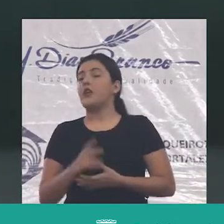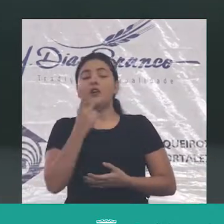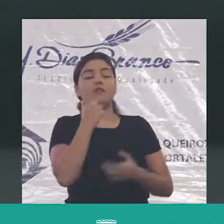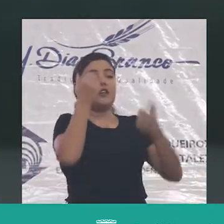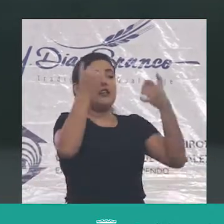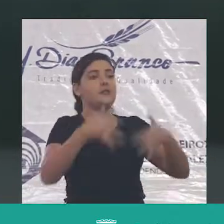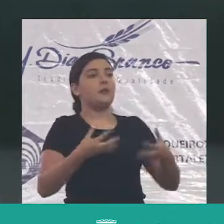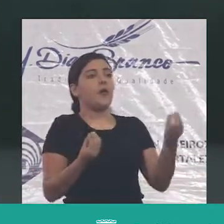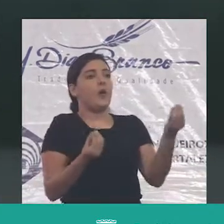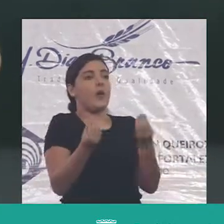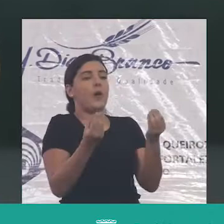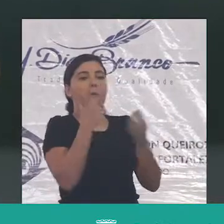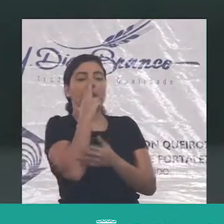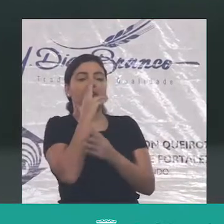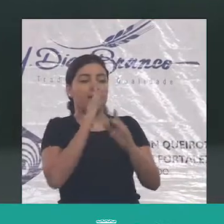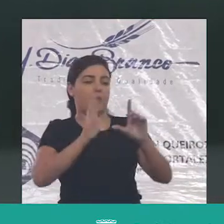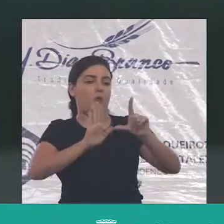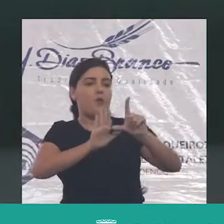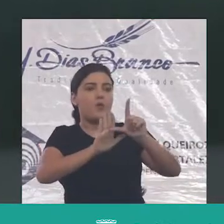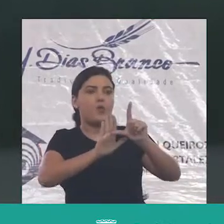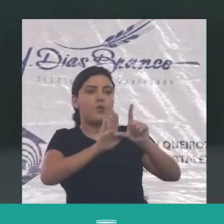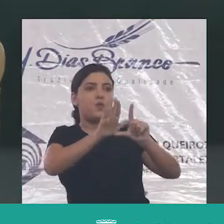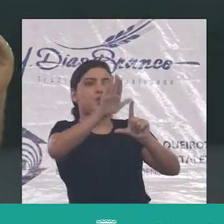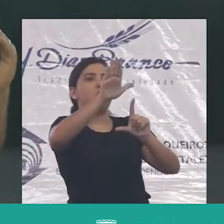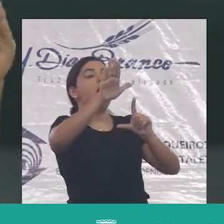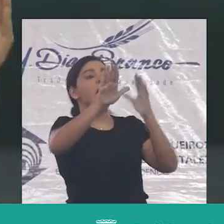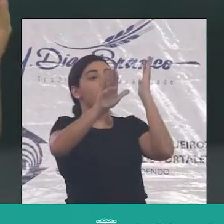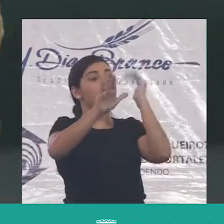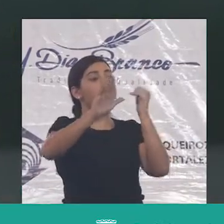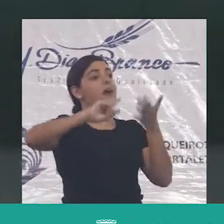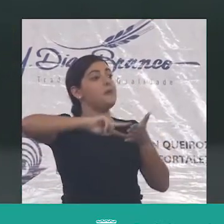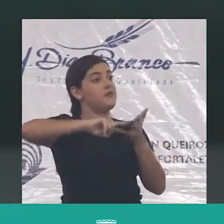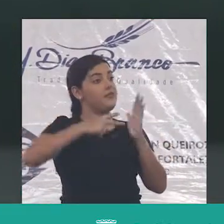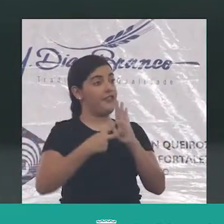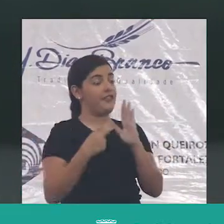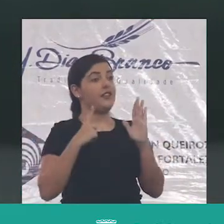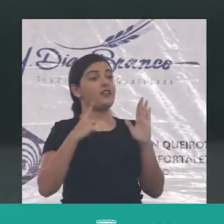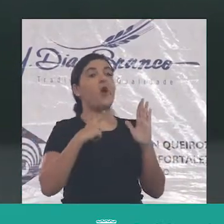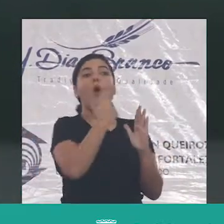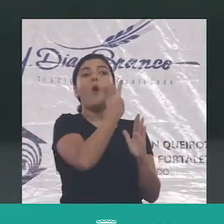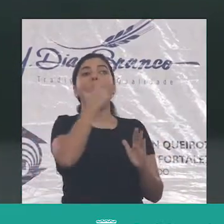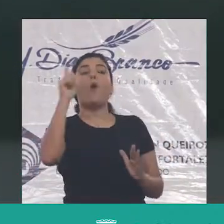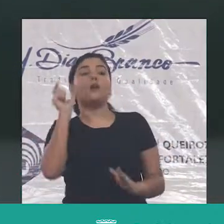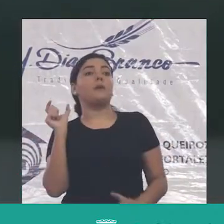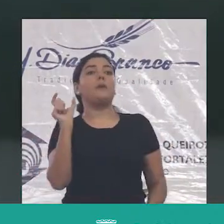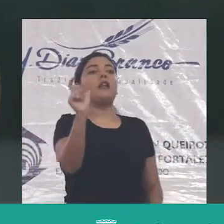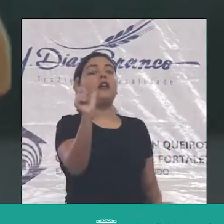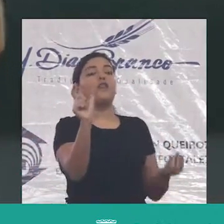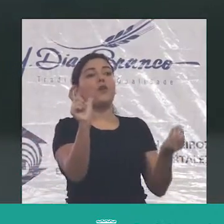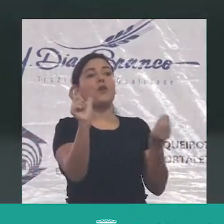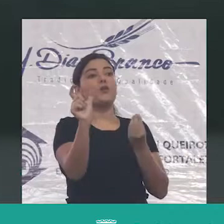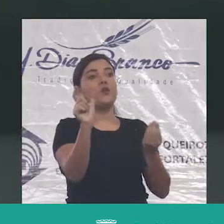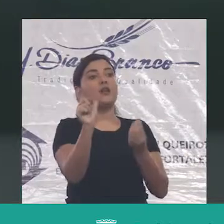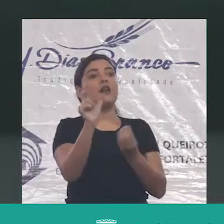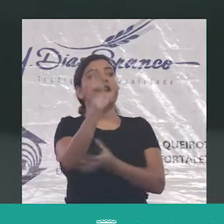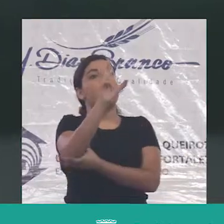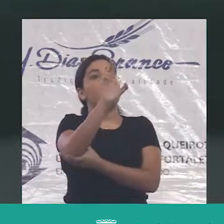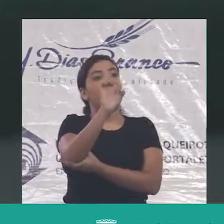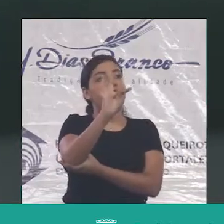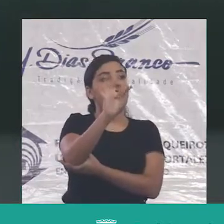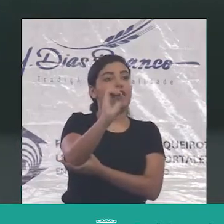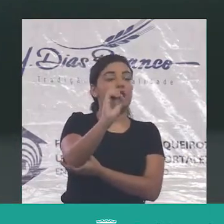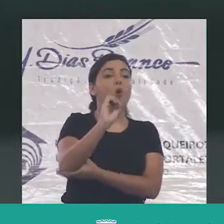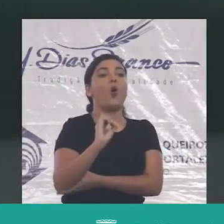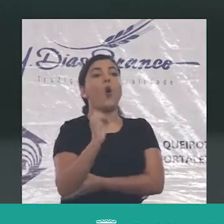nada sobre a inclinação. A inclinação eu já disse. Tem que ter outra palavra, qual é? Reto